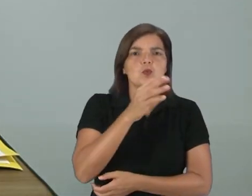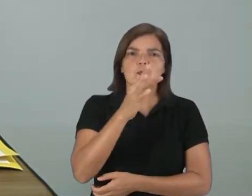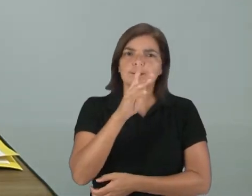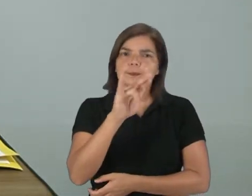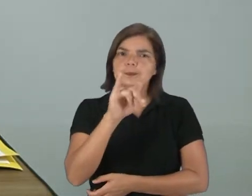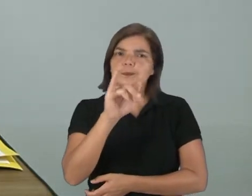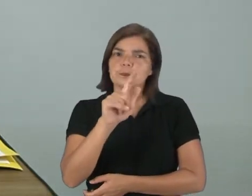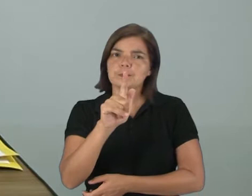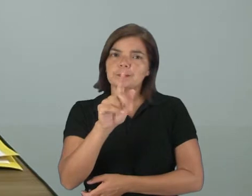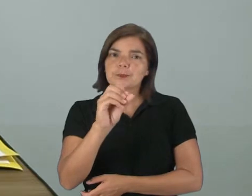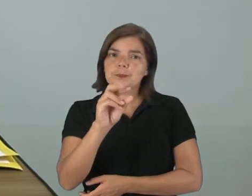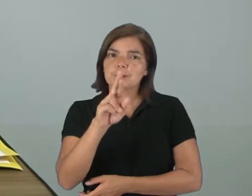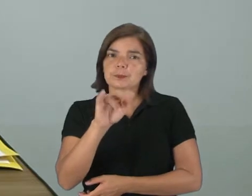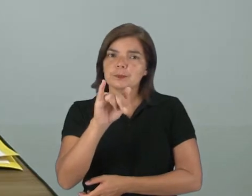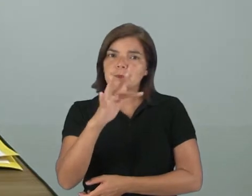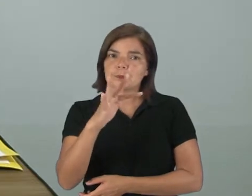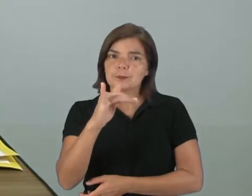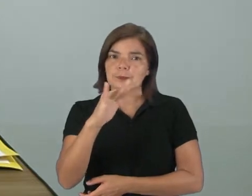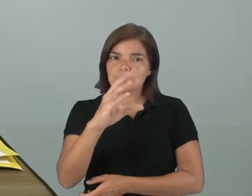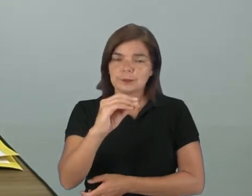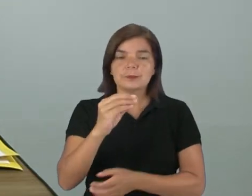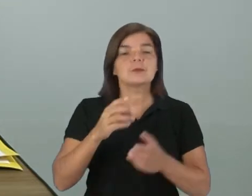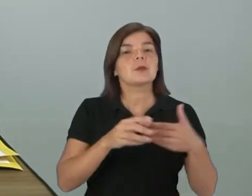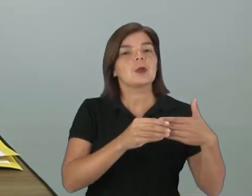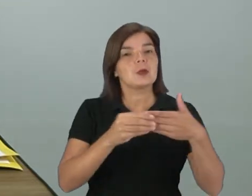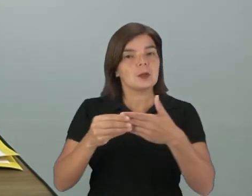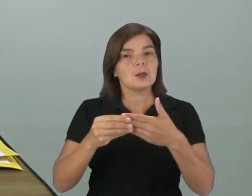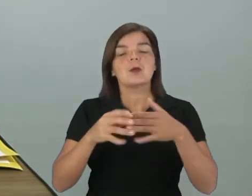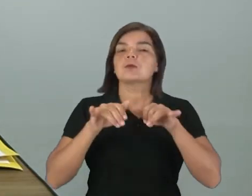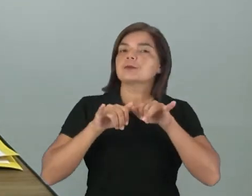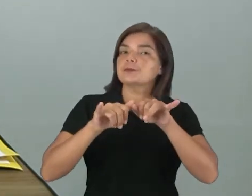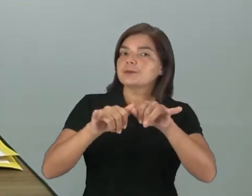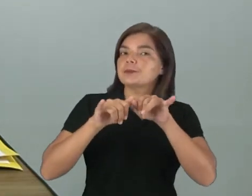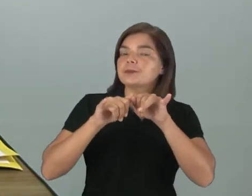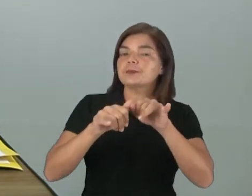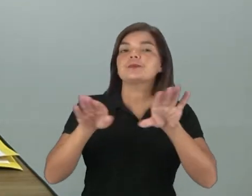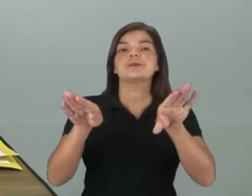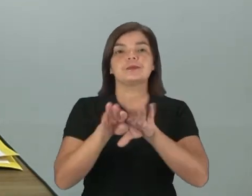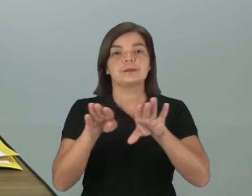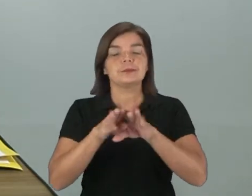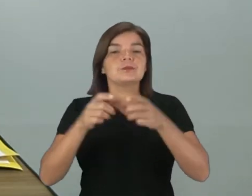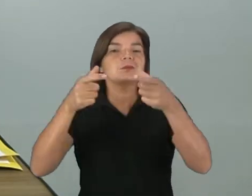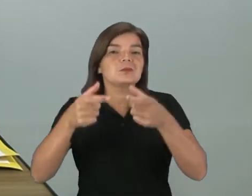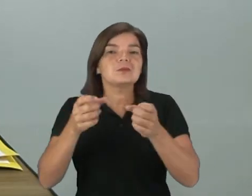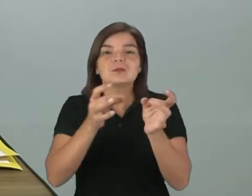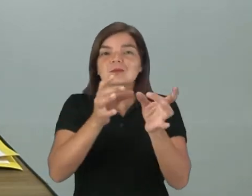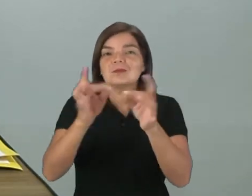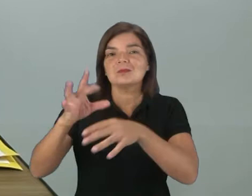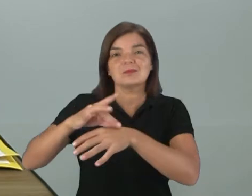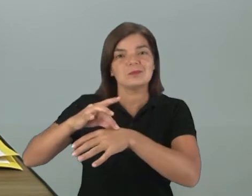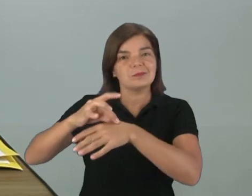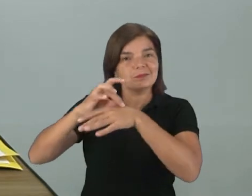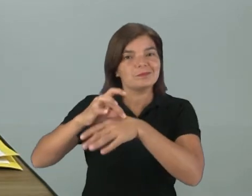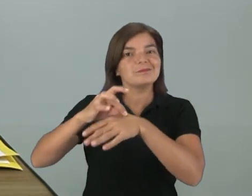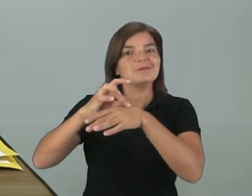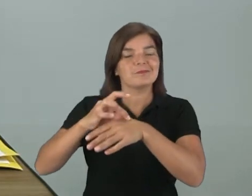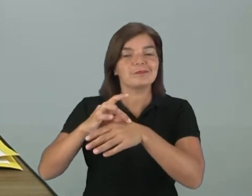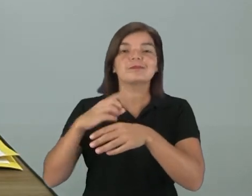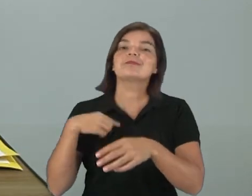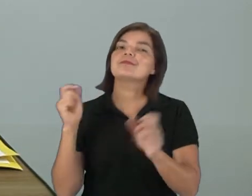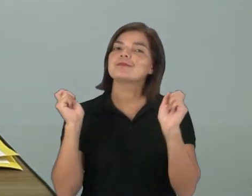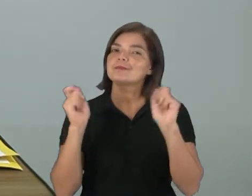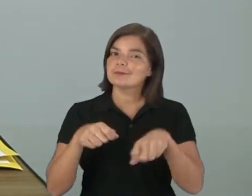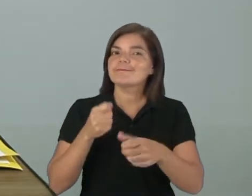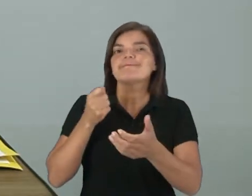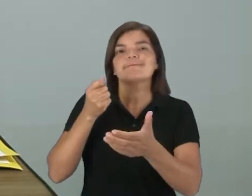encaminham ao supermercado, aos açougues, onde nós vamos lá e podemos fazer a nossa